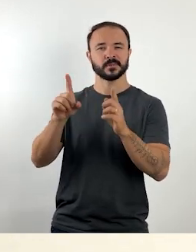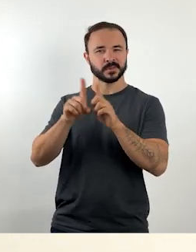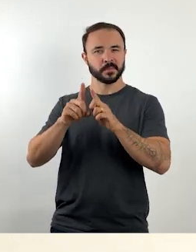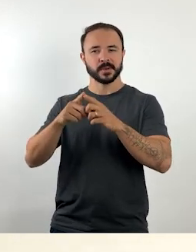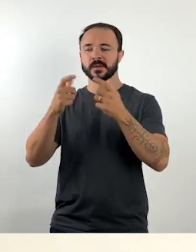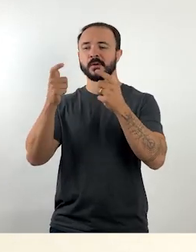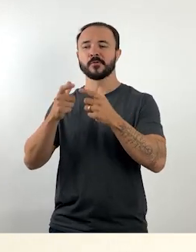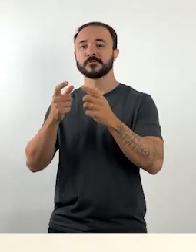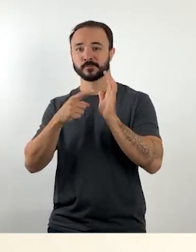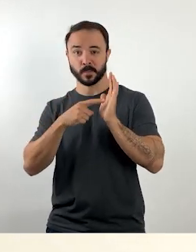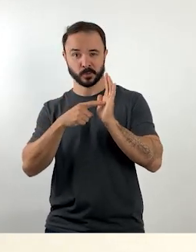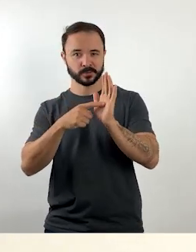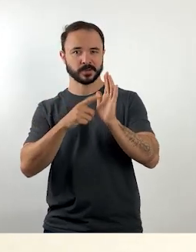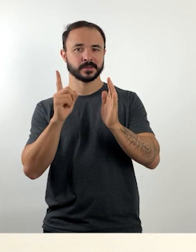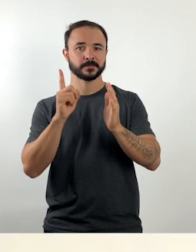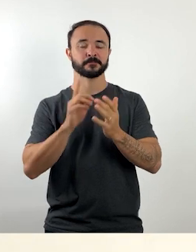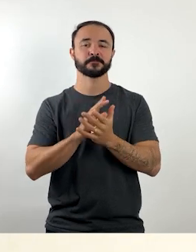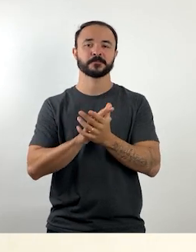eu vou colocar